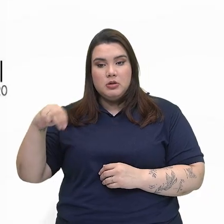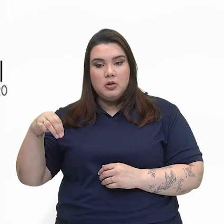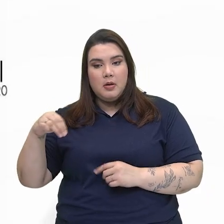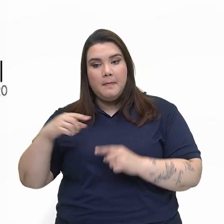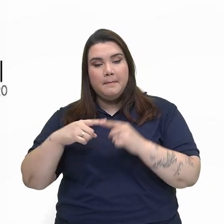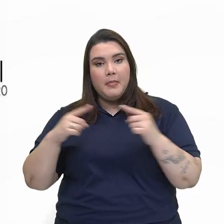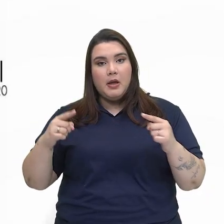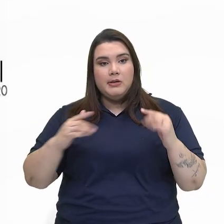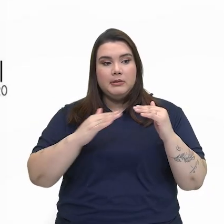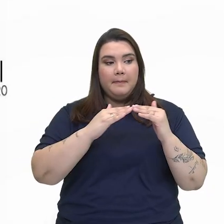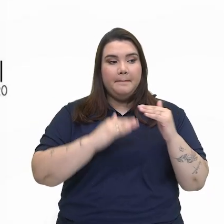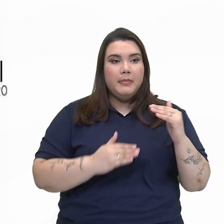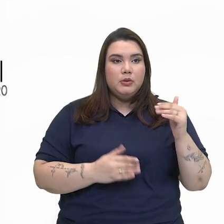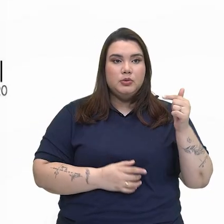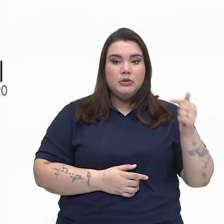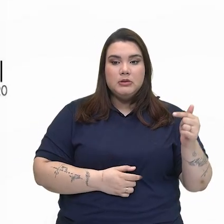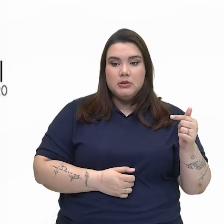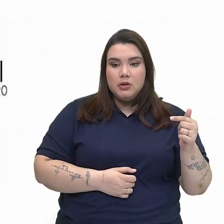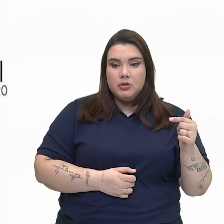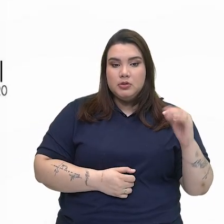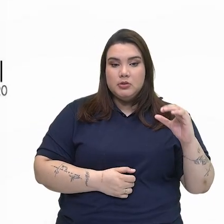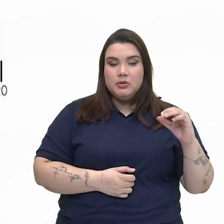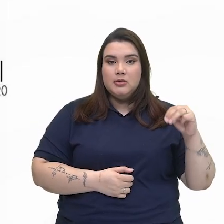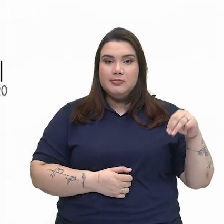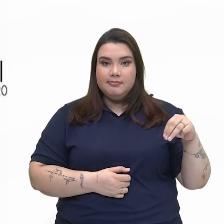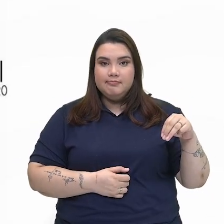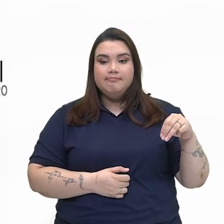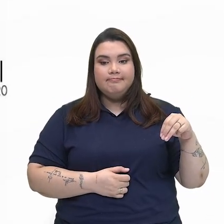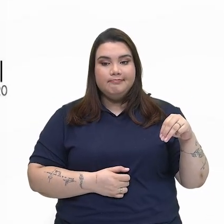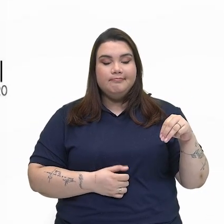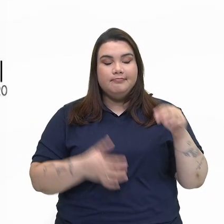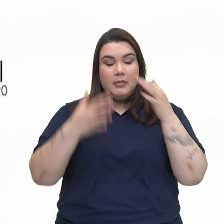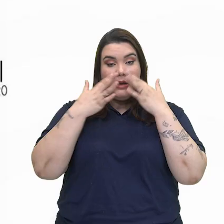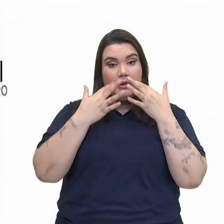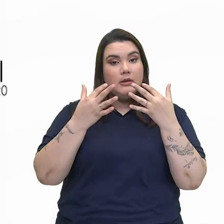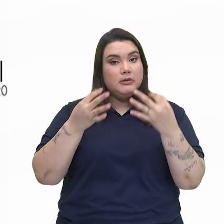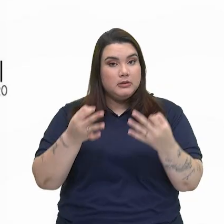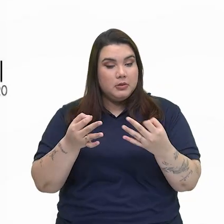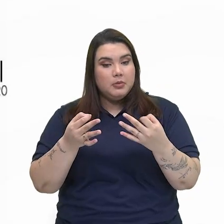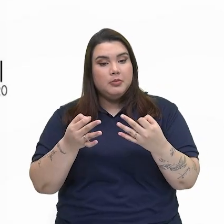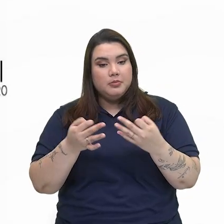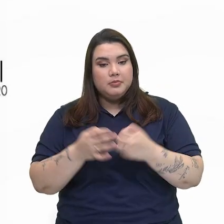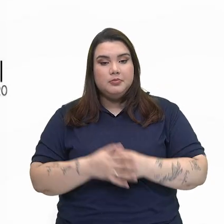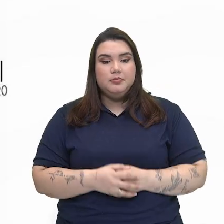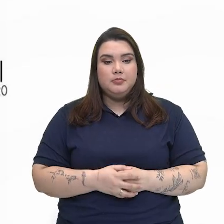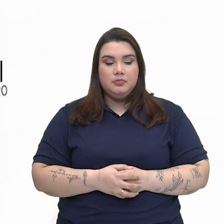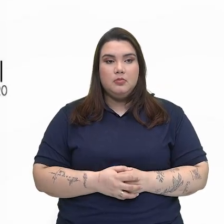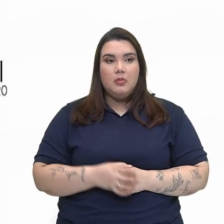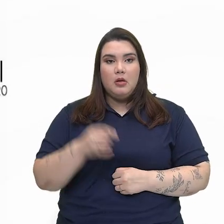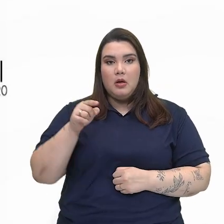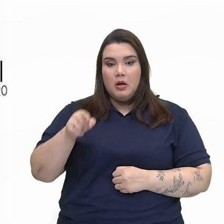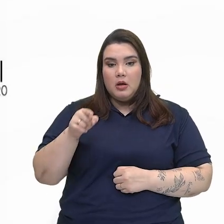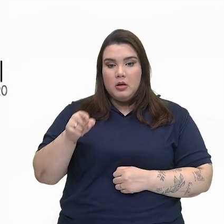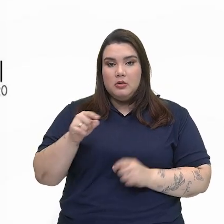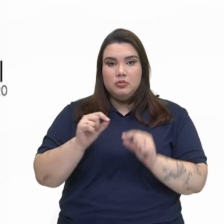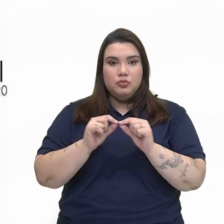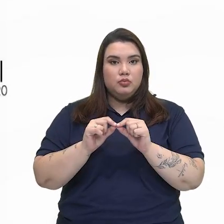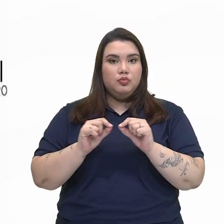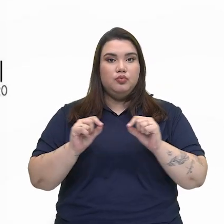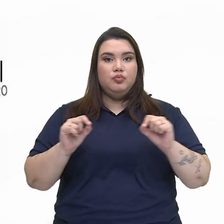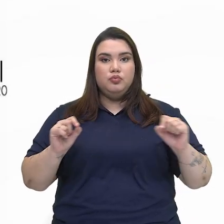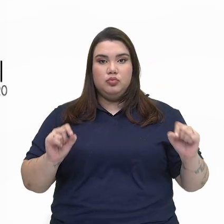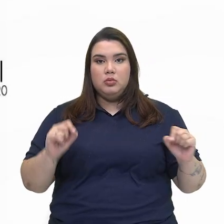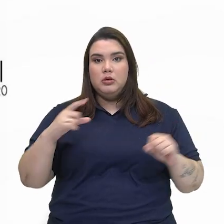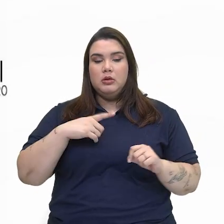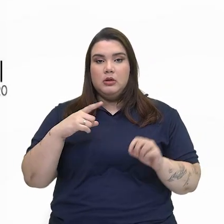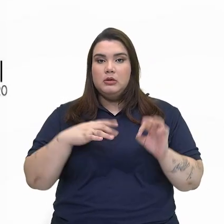tem menos que 7 centímetros. Preste bem atenção, olha só. O objeto que eu estou medindo, eu